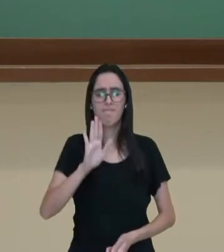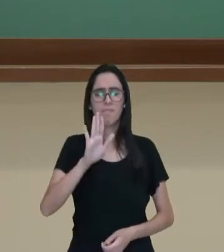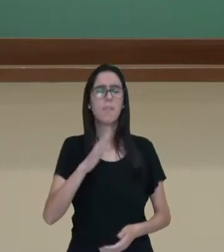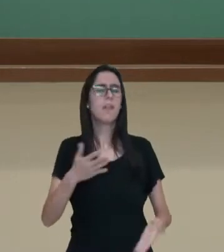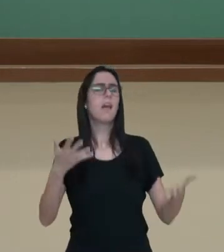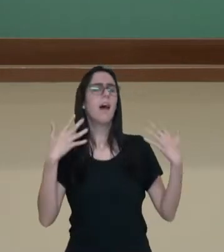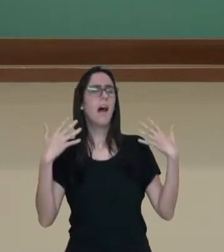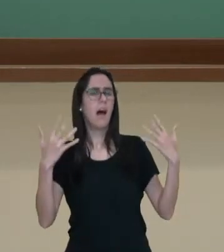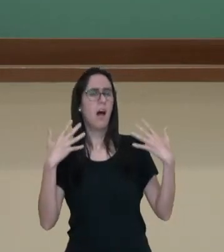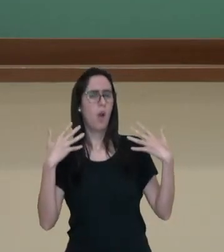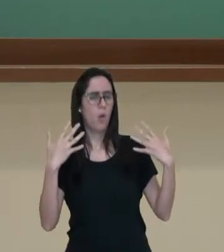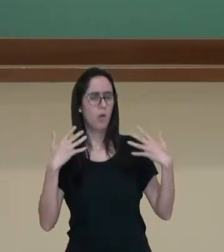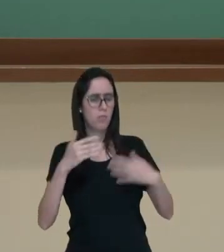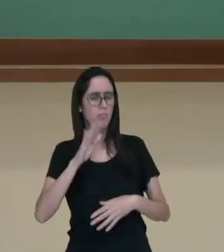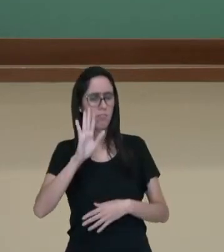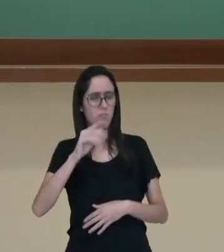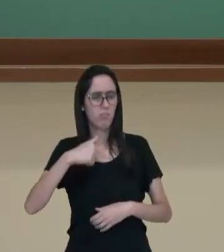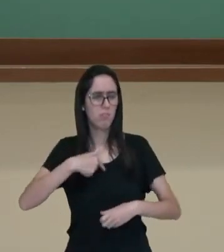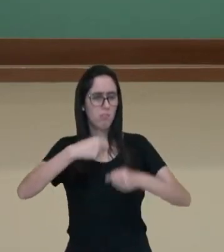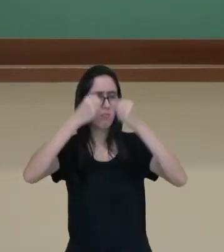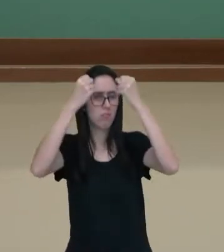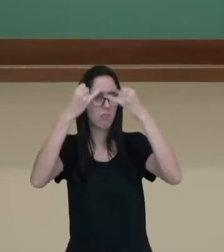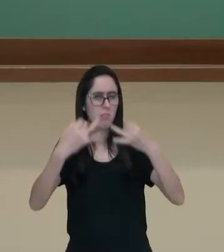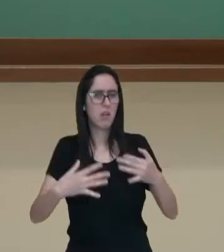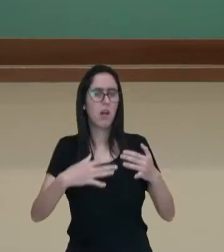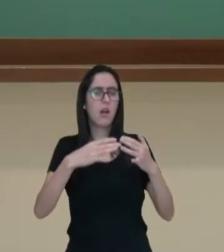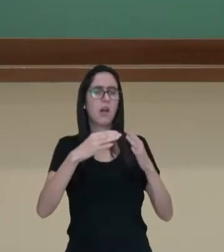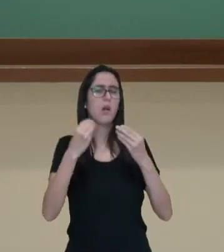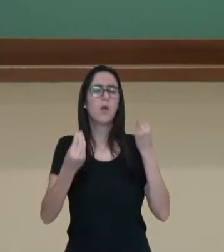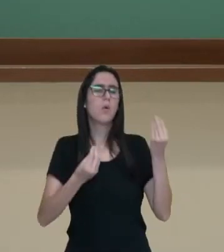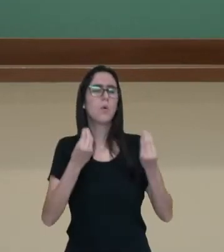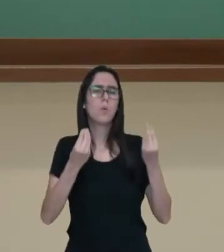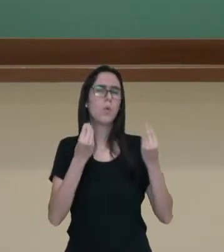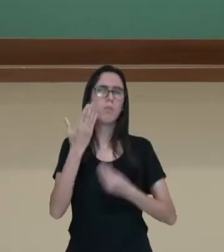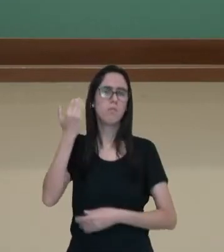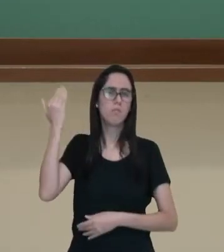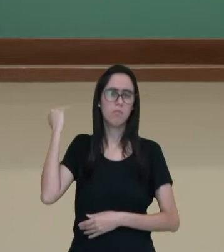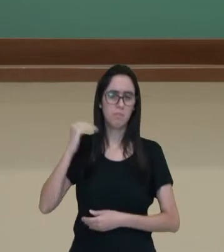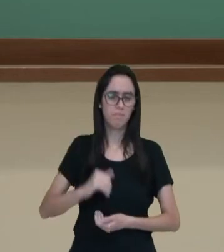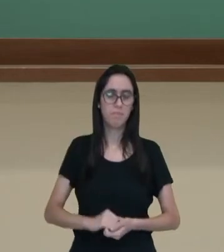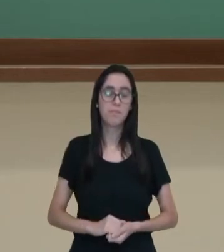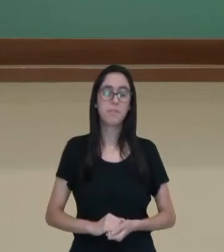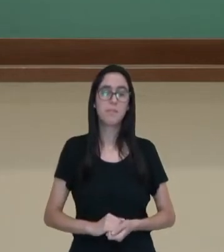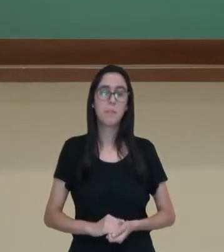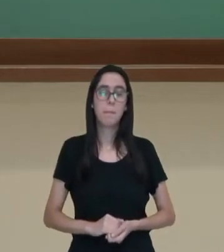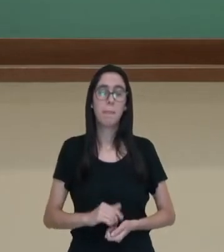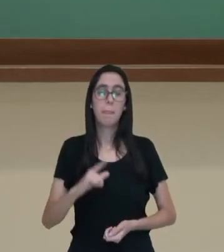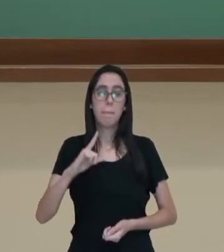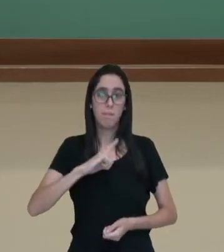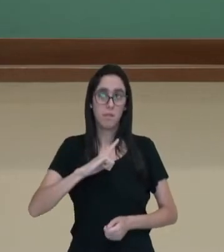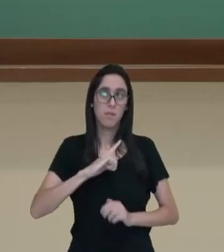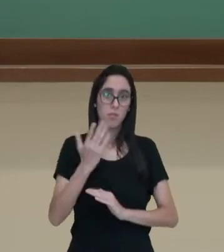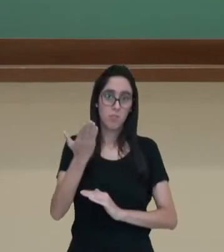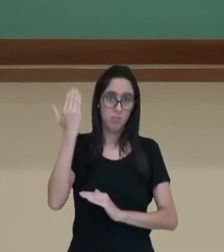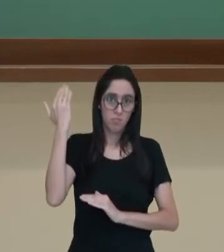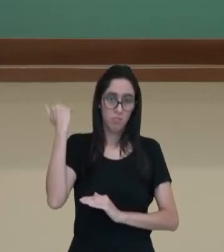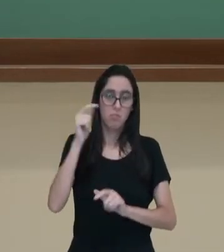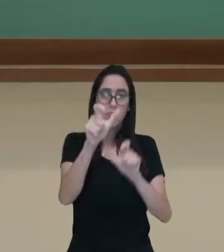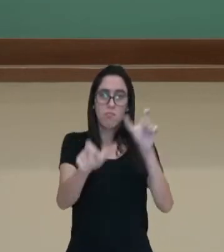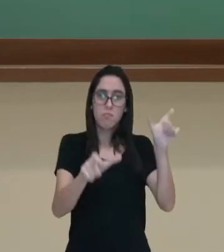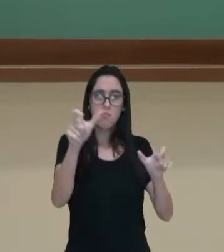Calor. Pessoal, deixa eu falar um pouquinho do contexto histórico. Por muito tempo, os físicos, os